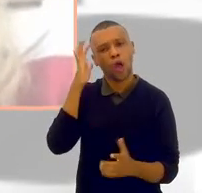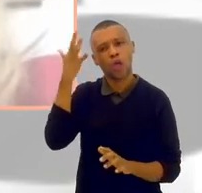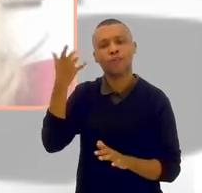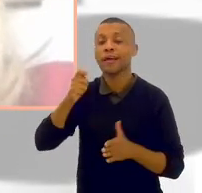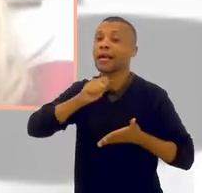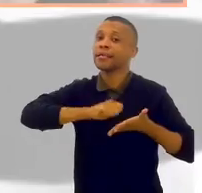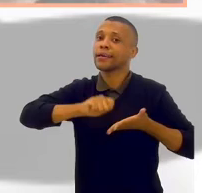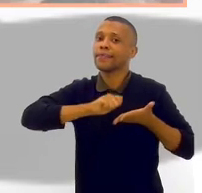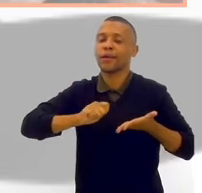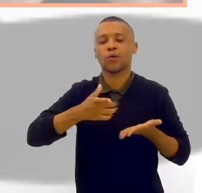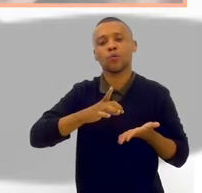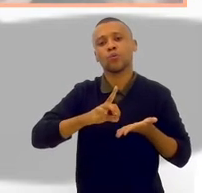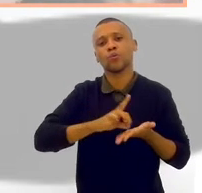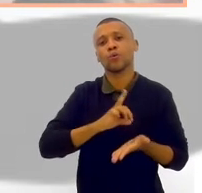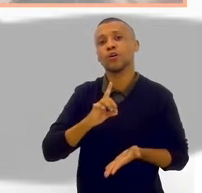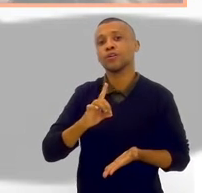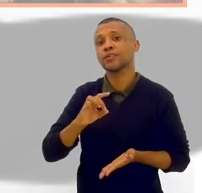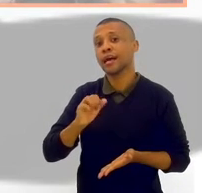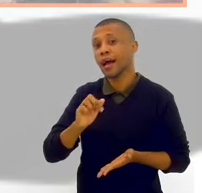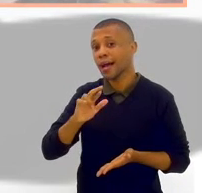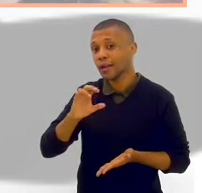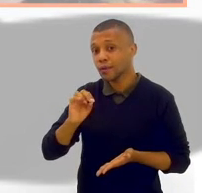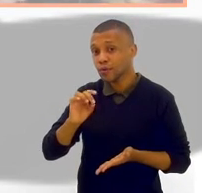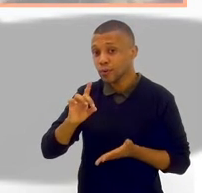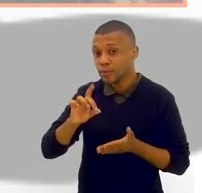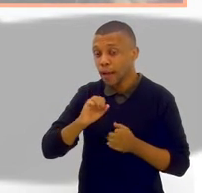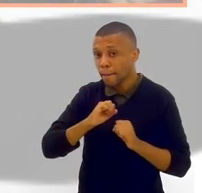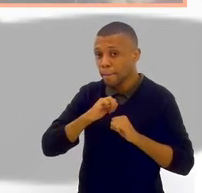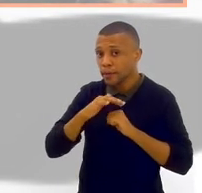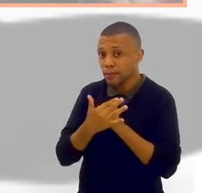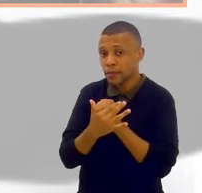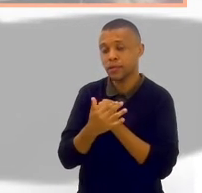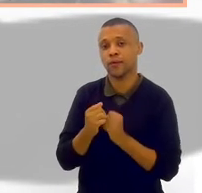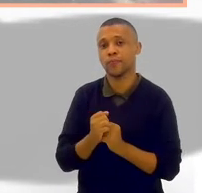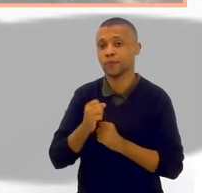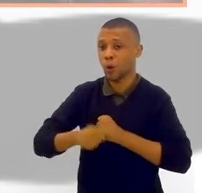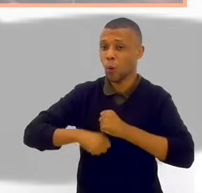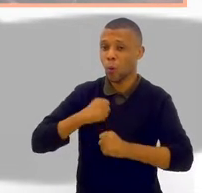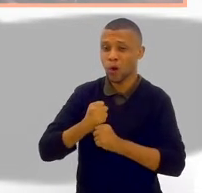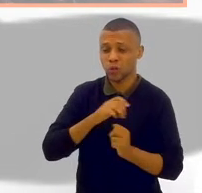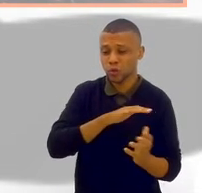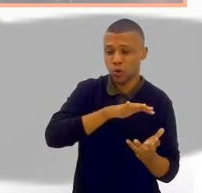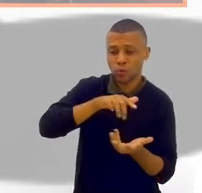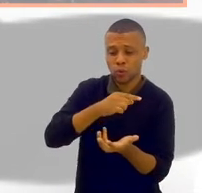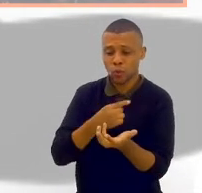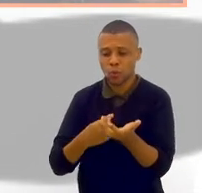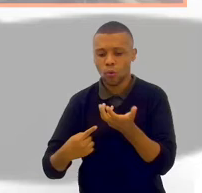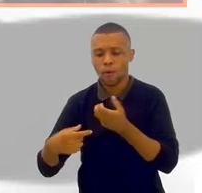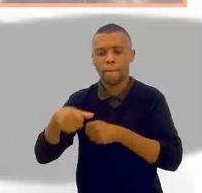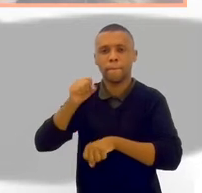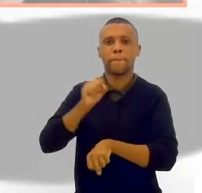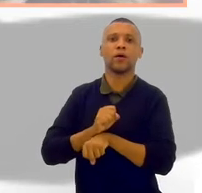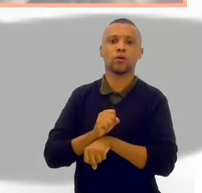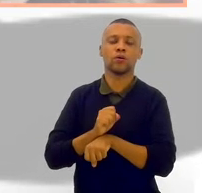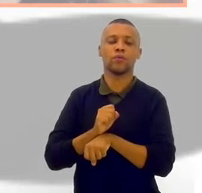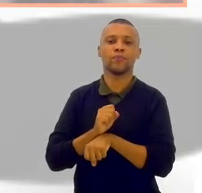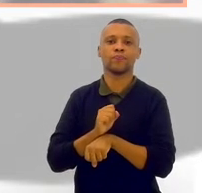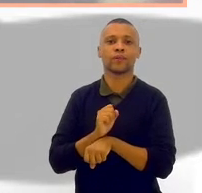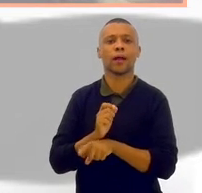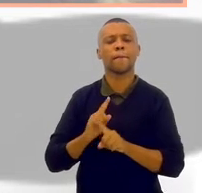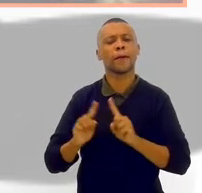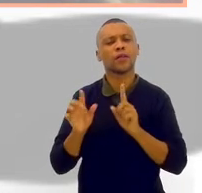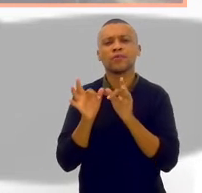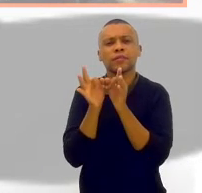diário da pandemia, o ano que a Terra parou. E aí eu fiz o meu diário, mas eu fiz assim, de uma maneira bastante